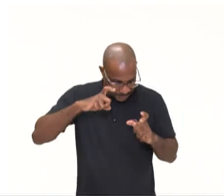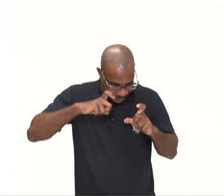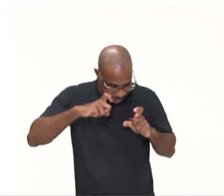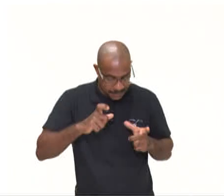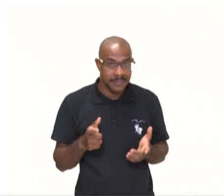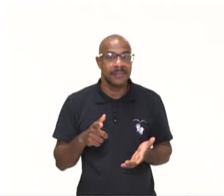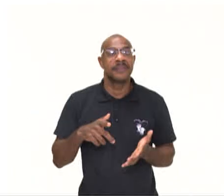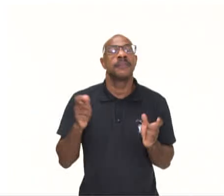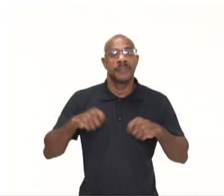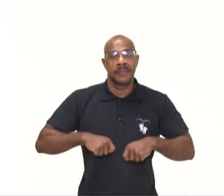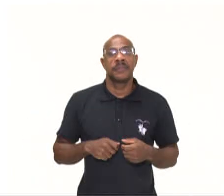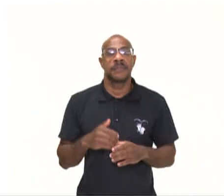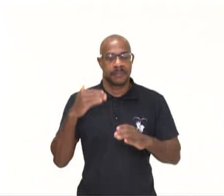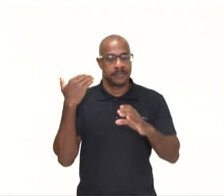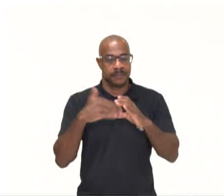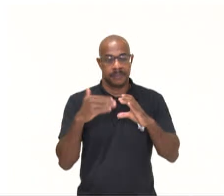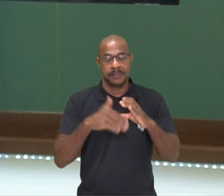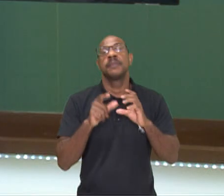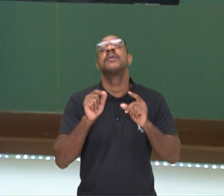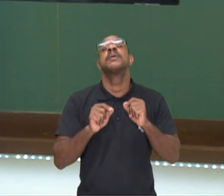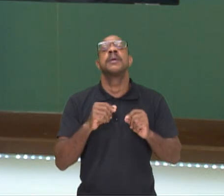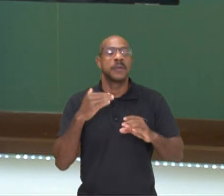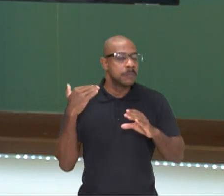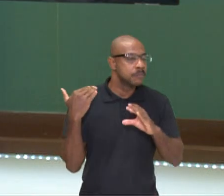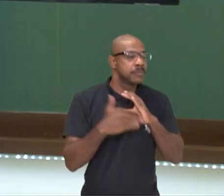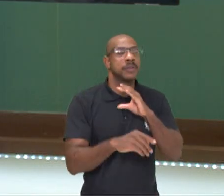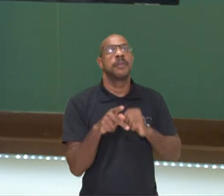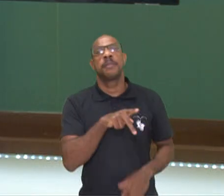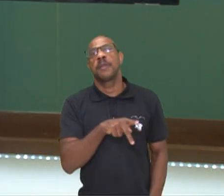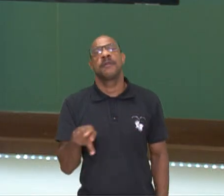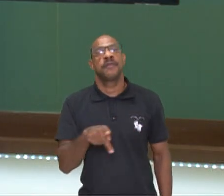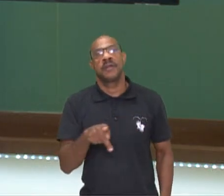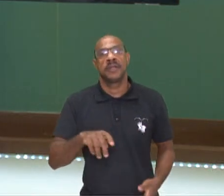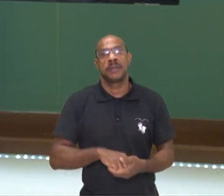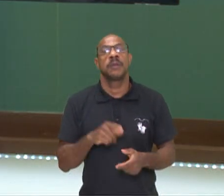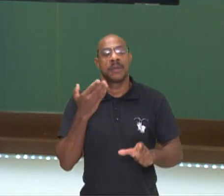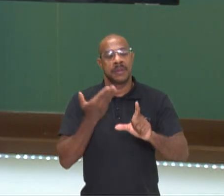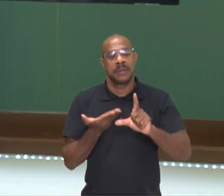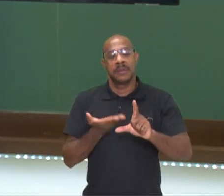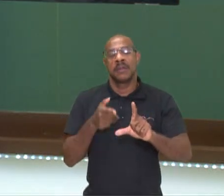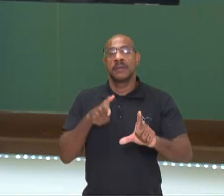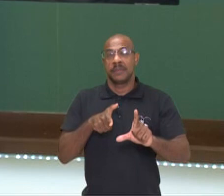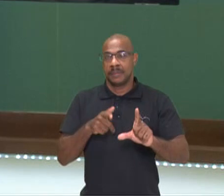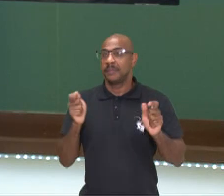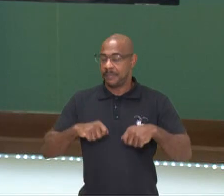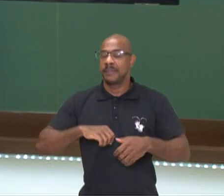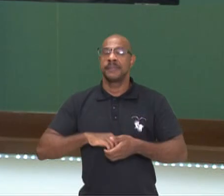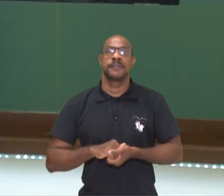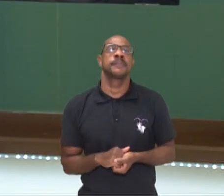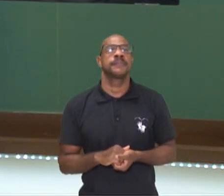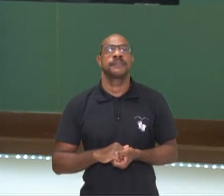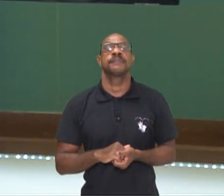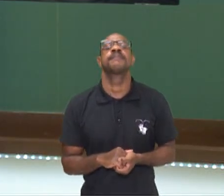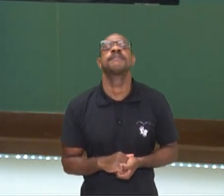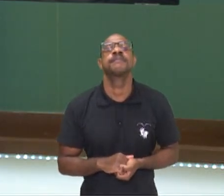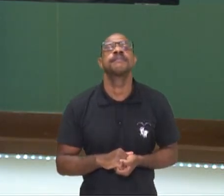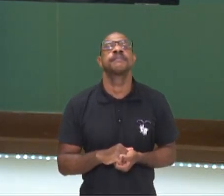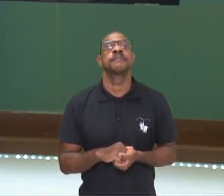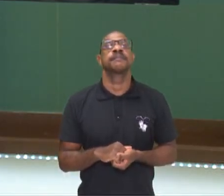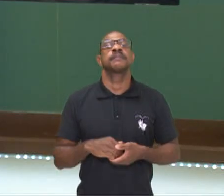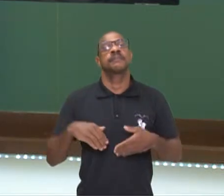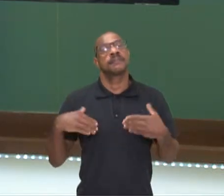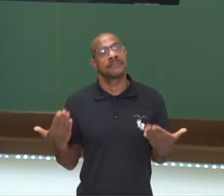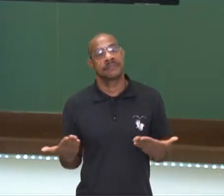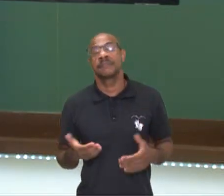finalizado no seu caderno enviar para o seu professor a sua professora lá no cleson Beleza